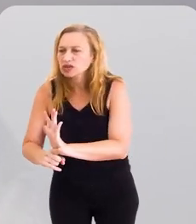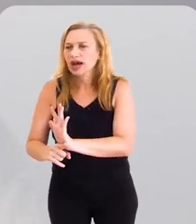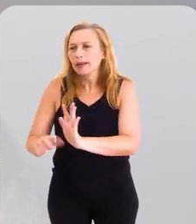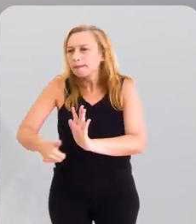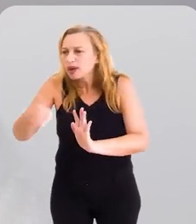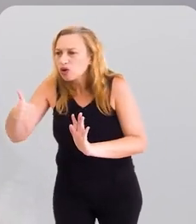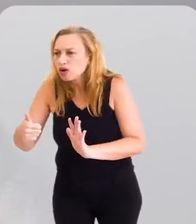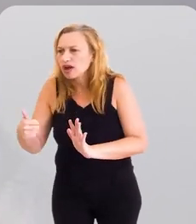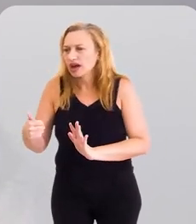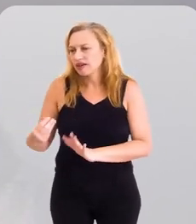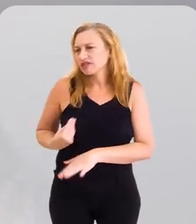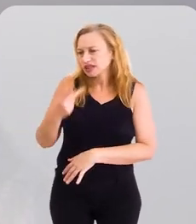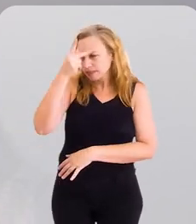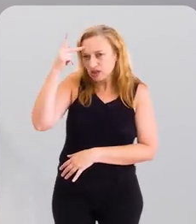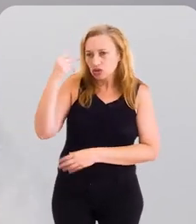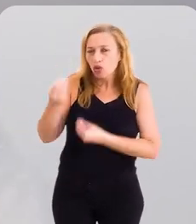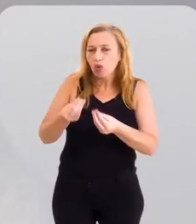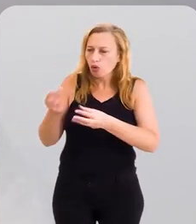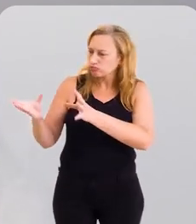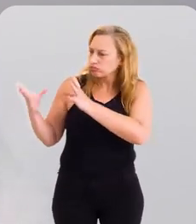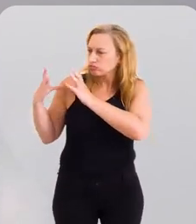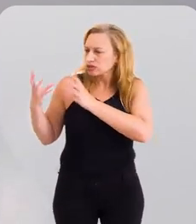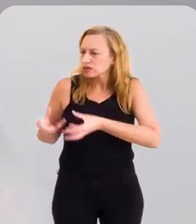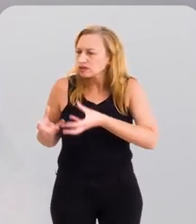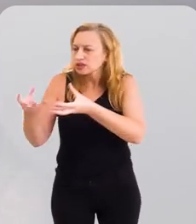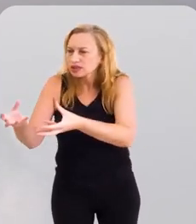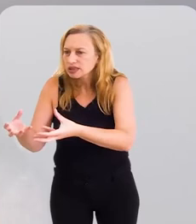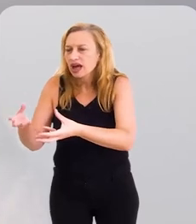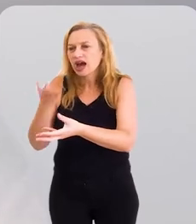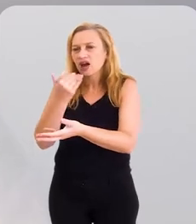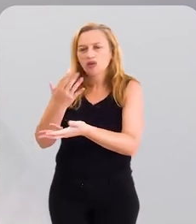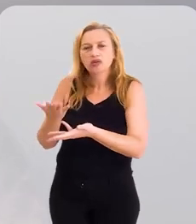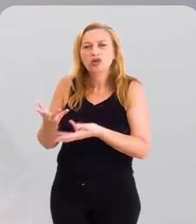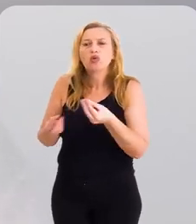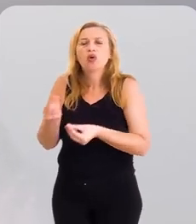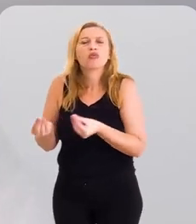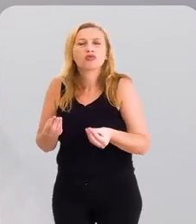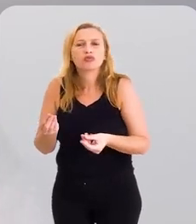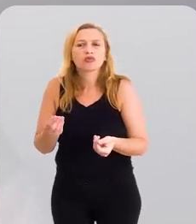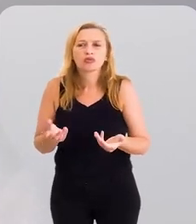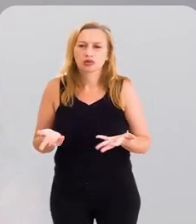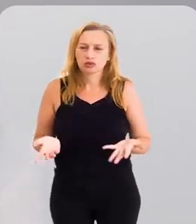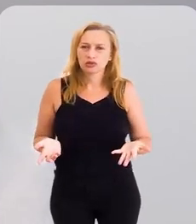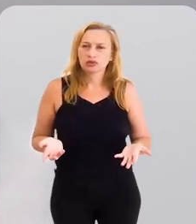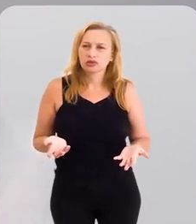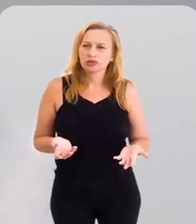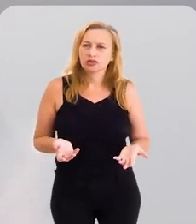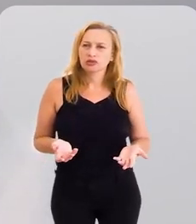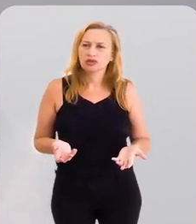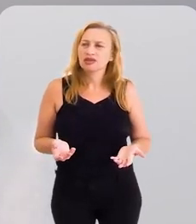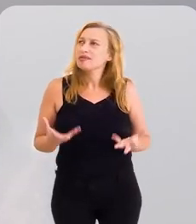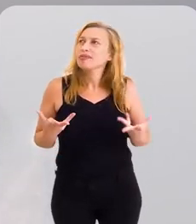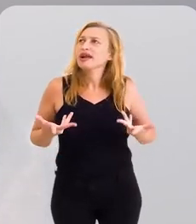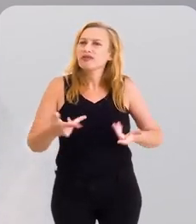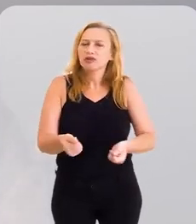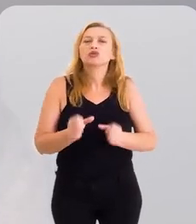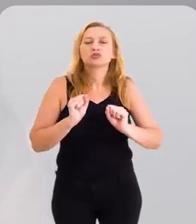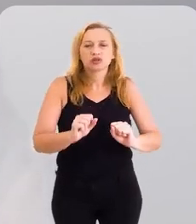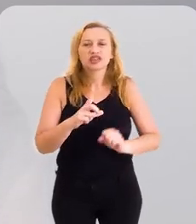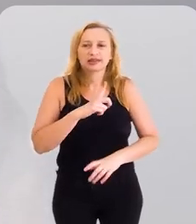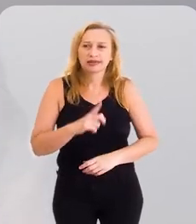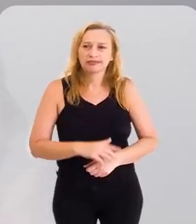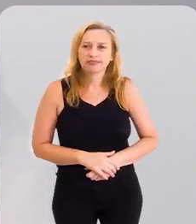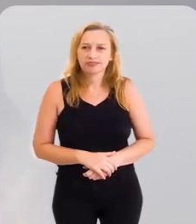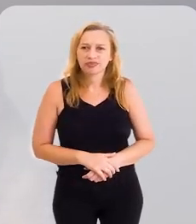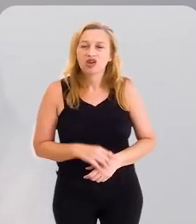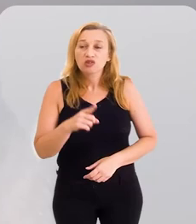as pessoas? Como eu posso dar para elas mais do que uma cesta básica? Como eu posso fazer alguma coisa por elas? E isso é